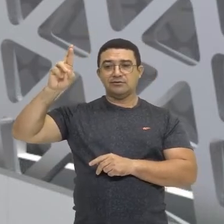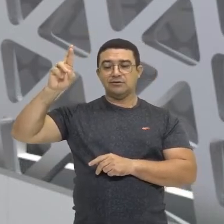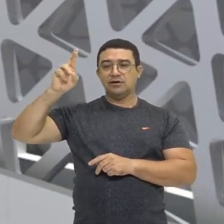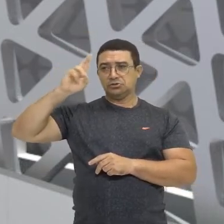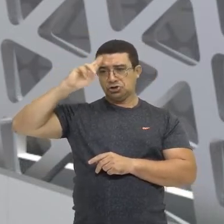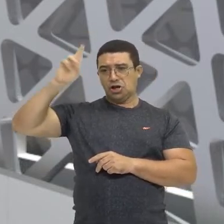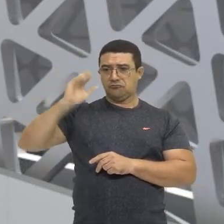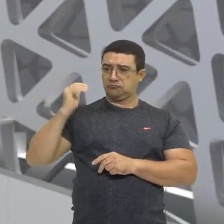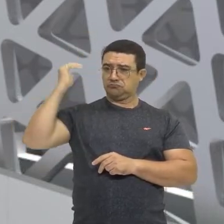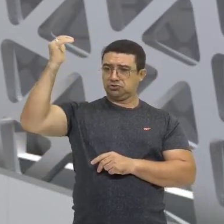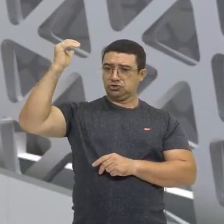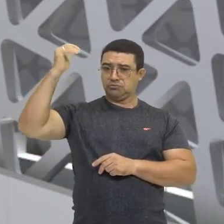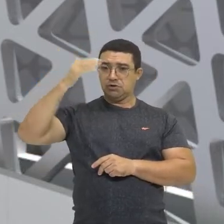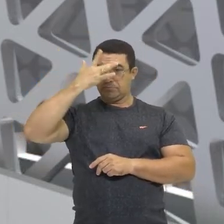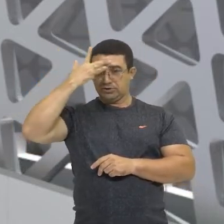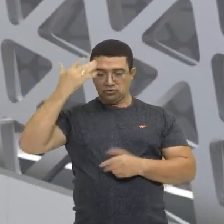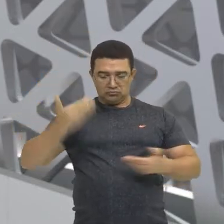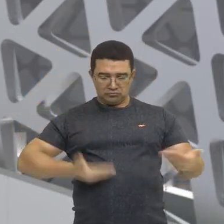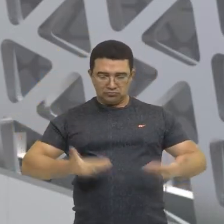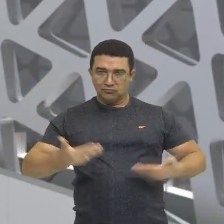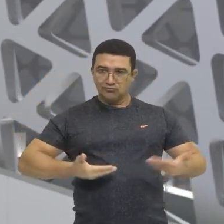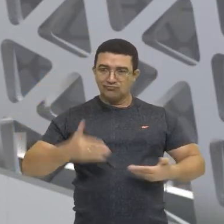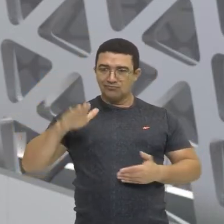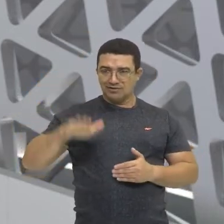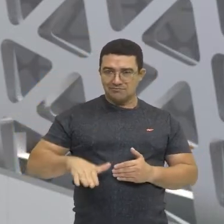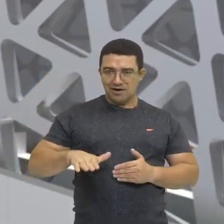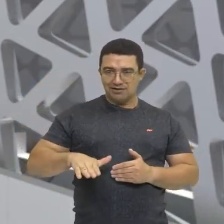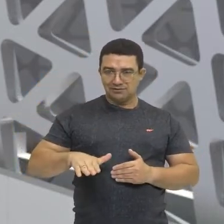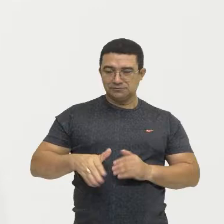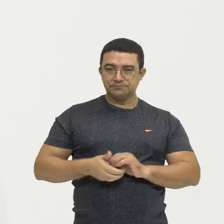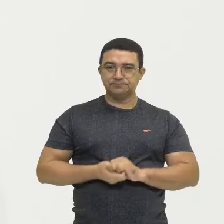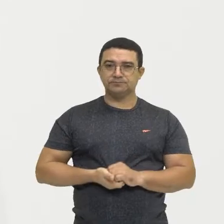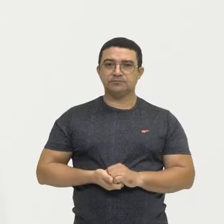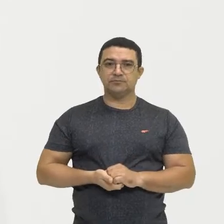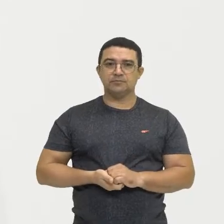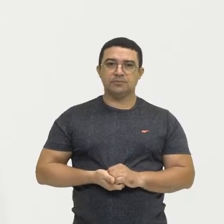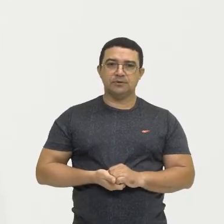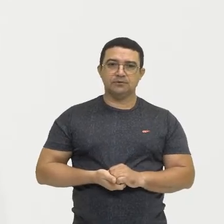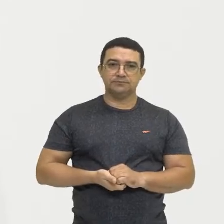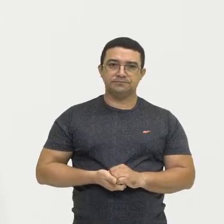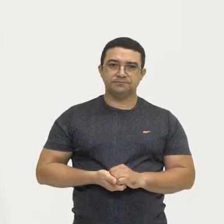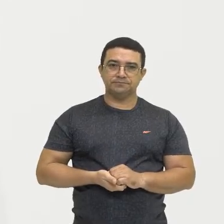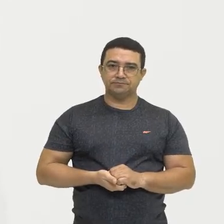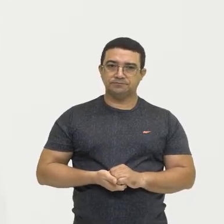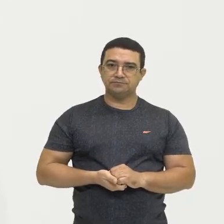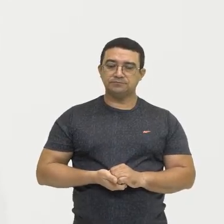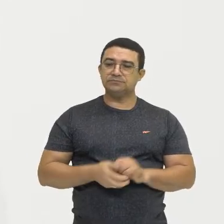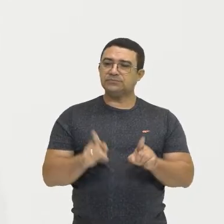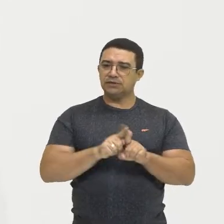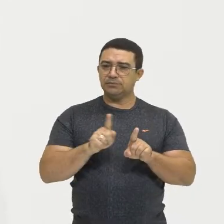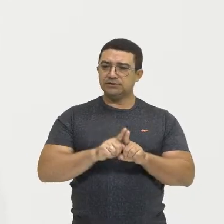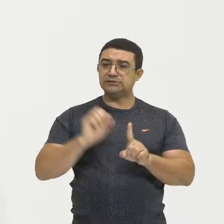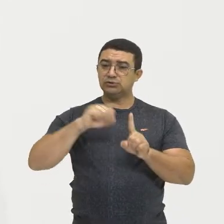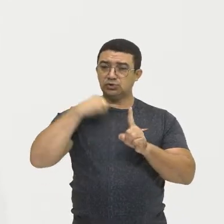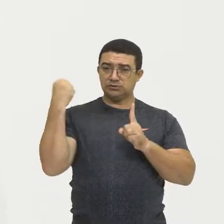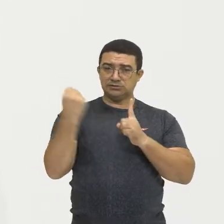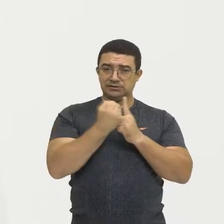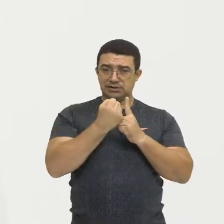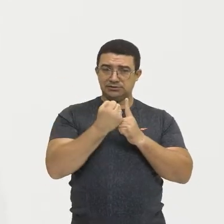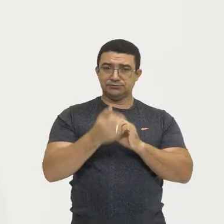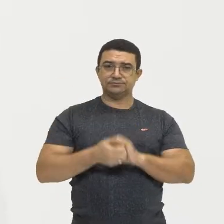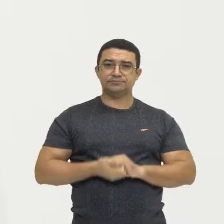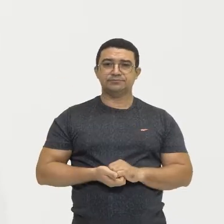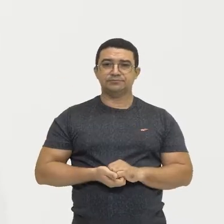a serviço, tá bom? Seguindo, vamos ver o último ponto, que é exatamente a sociedade.